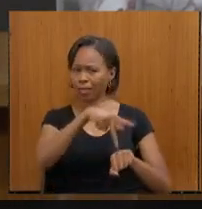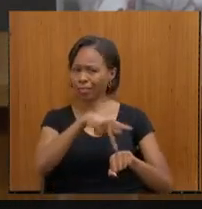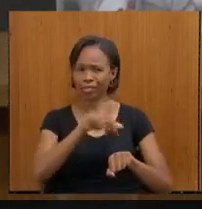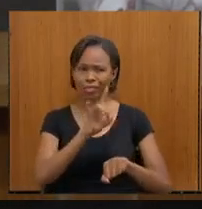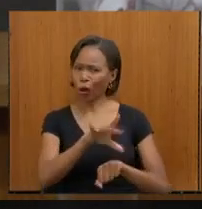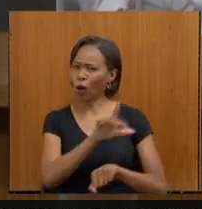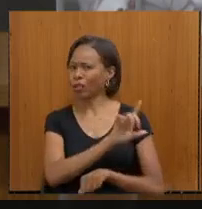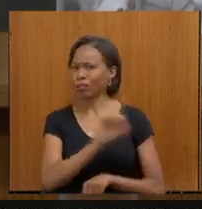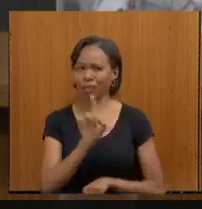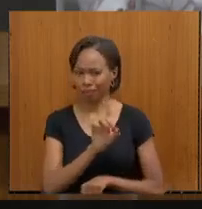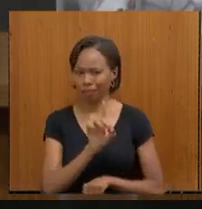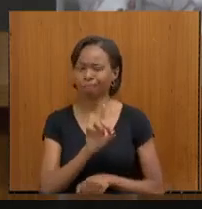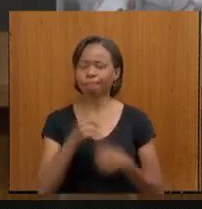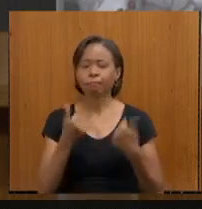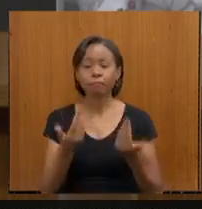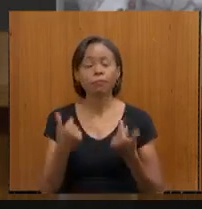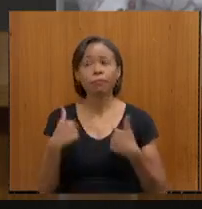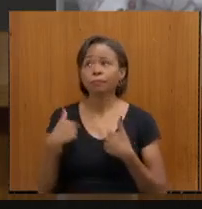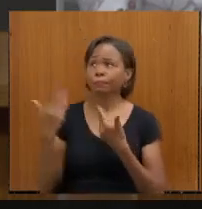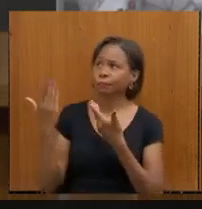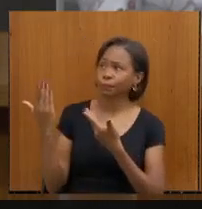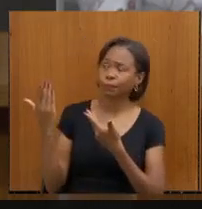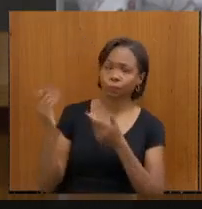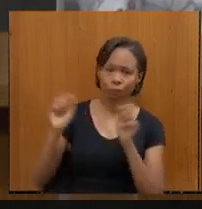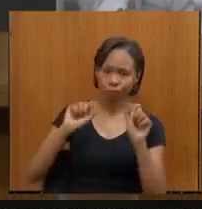pedia a minha apresentação